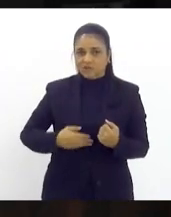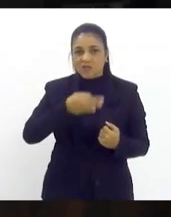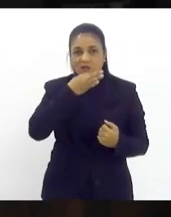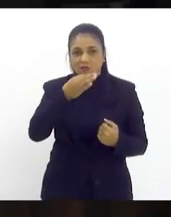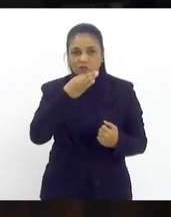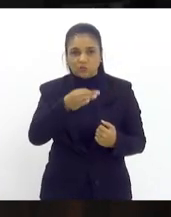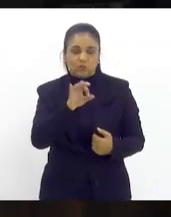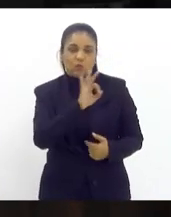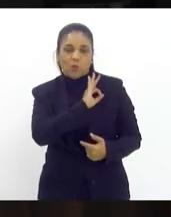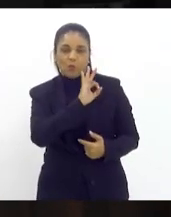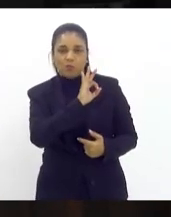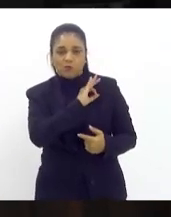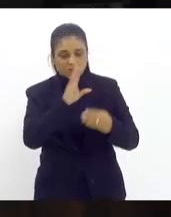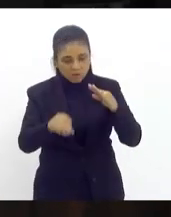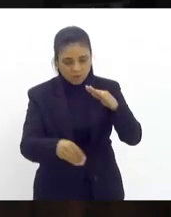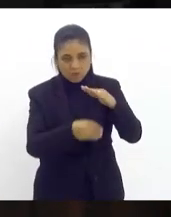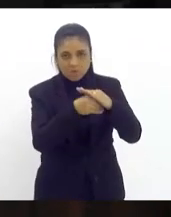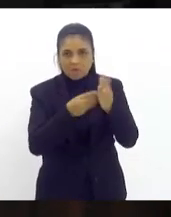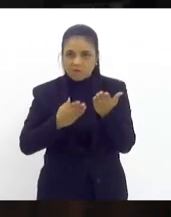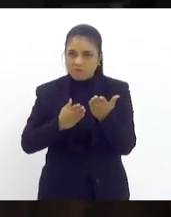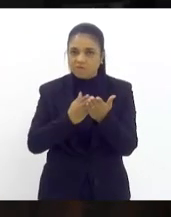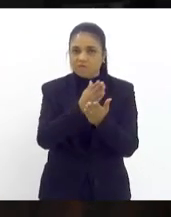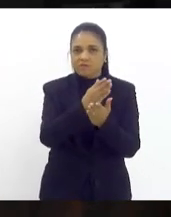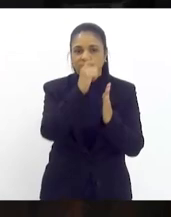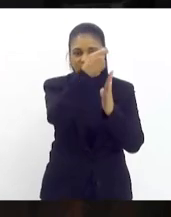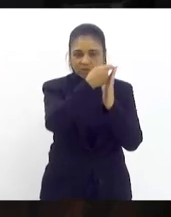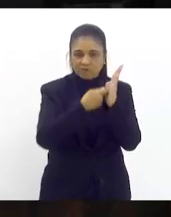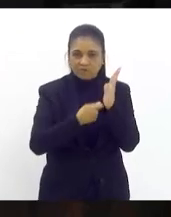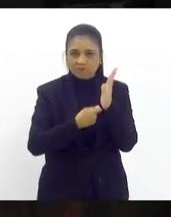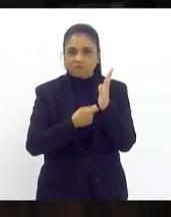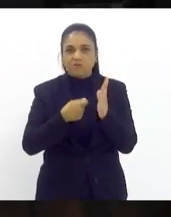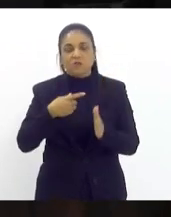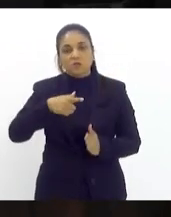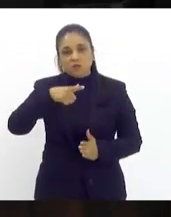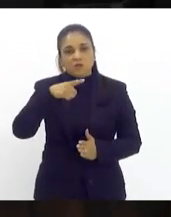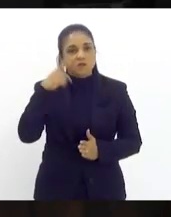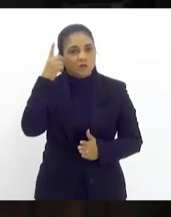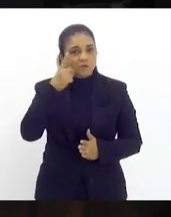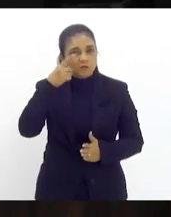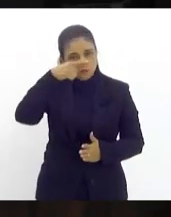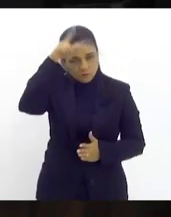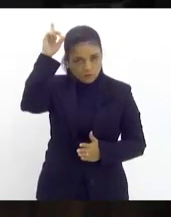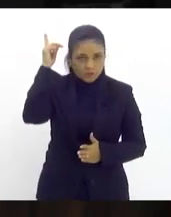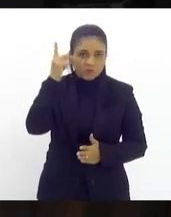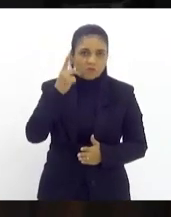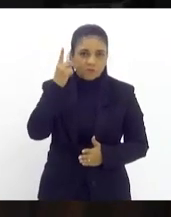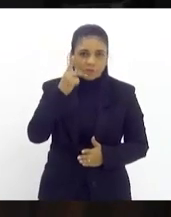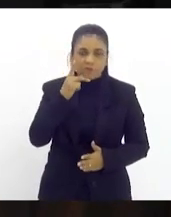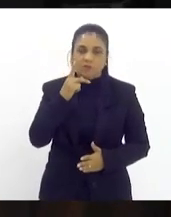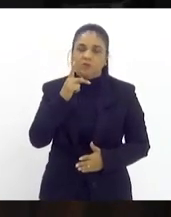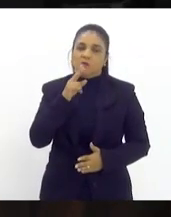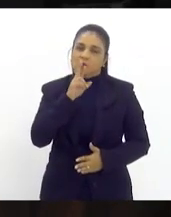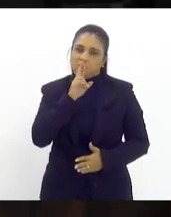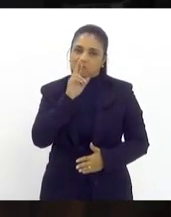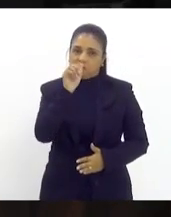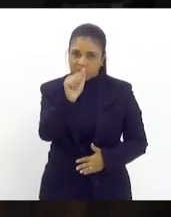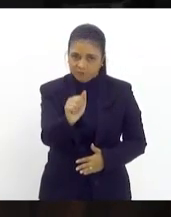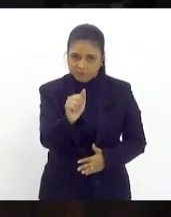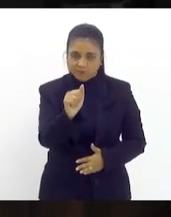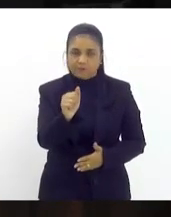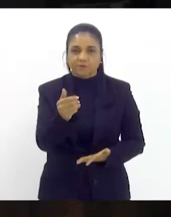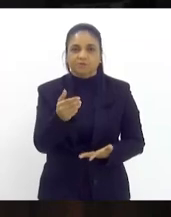favorável com emenda relatores deputados Luiz Paulo e Rodrigo Amorim em discussão